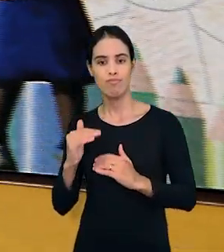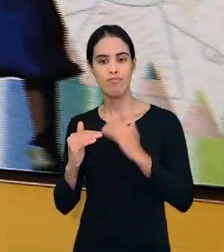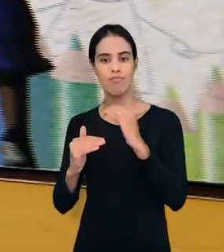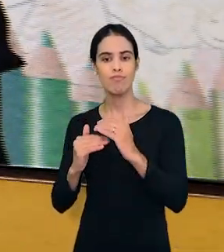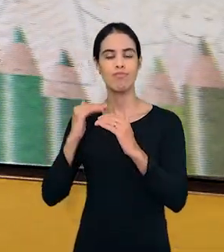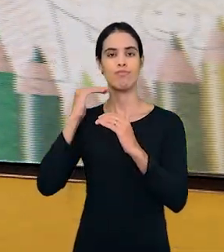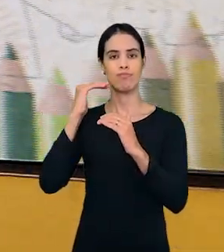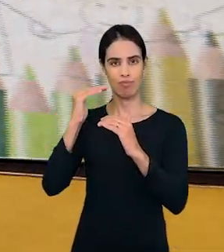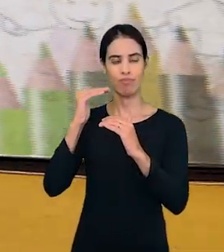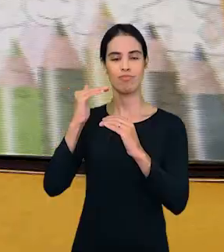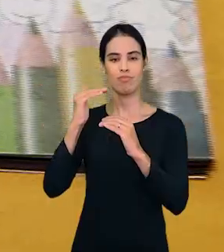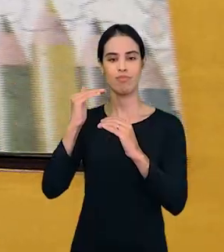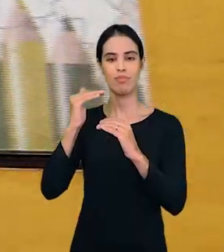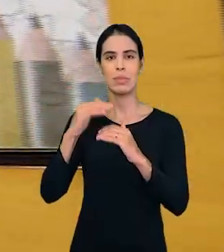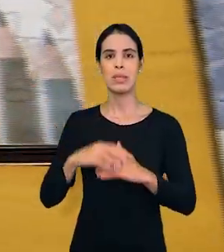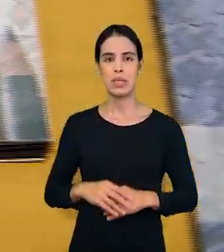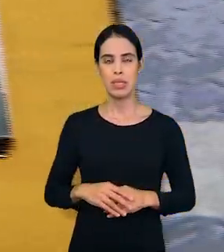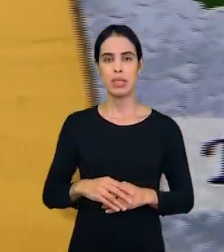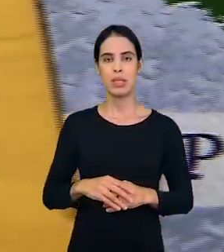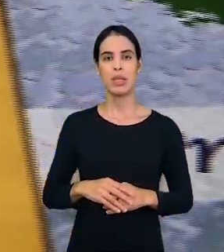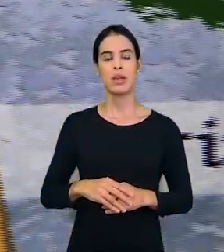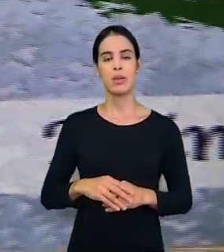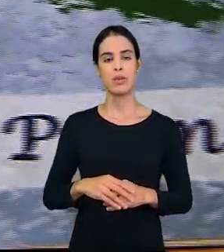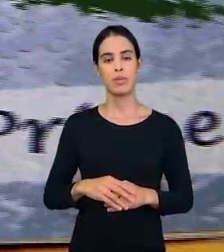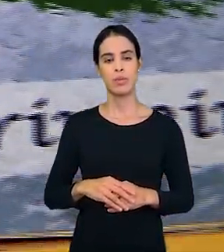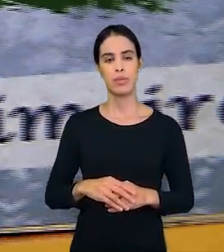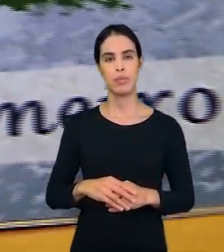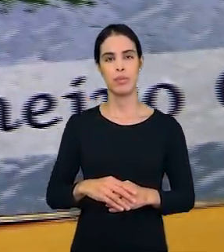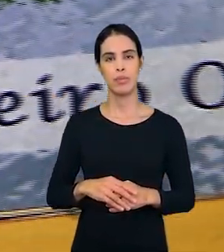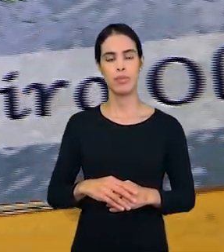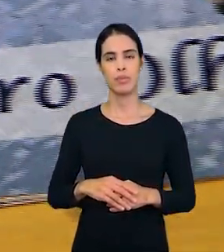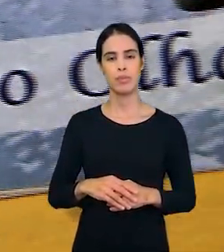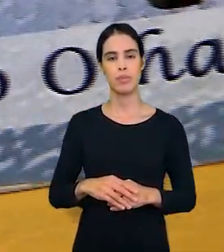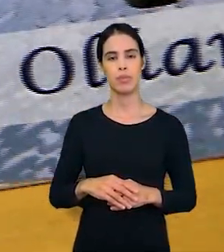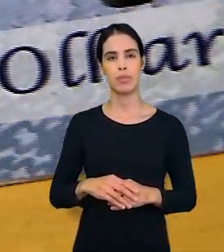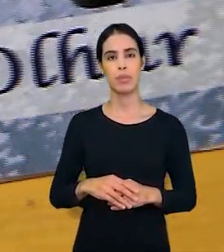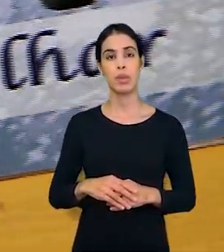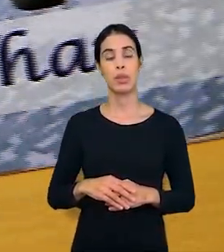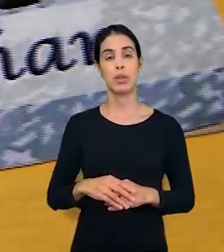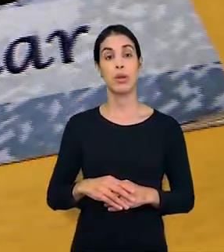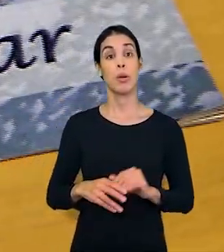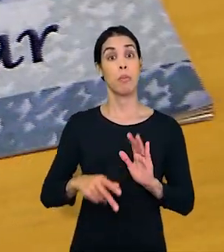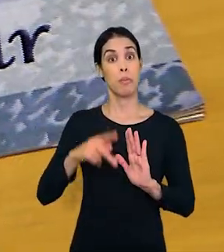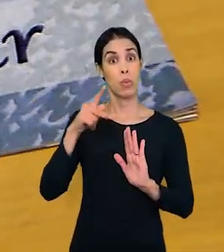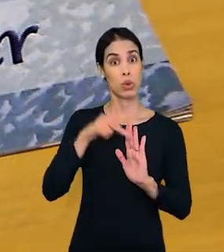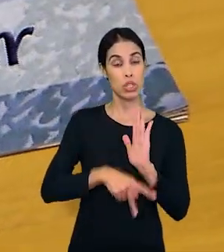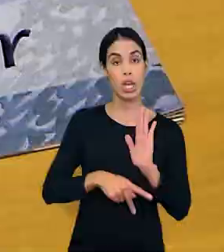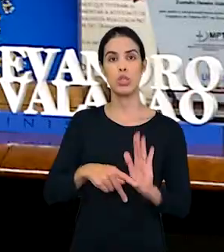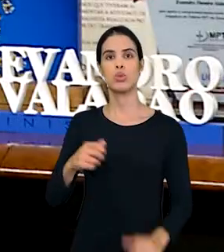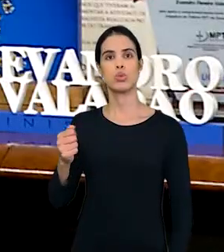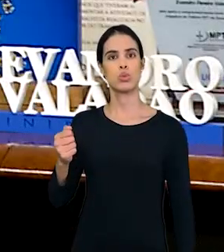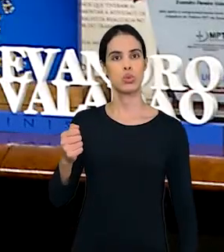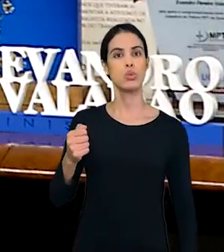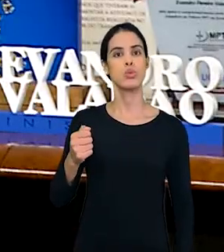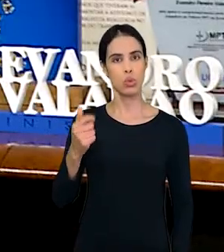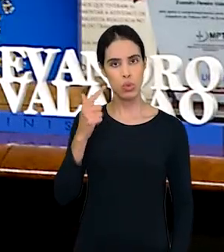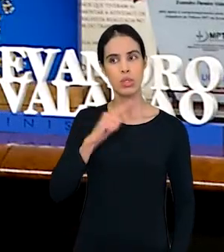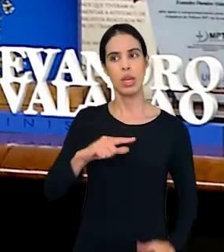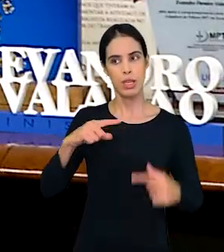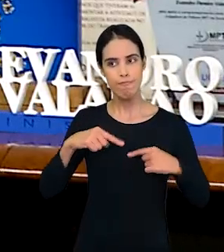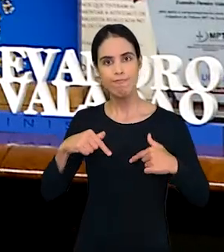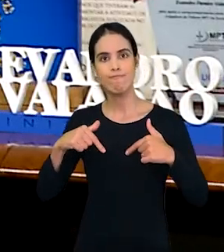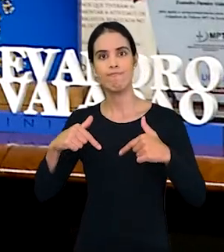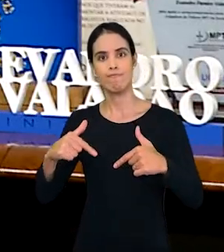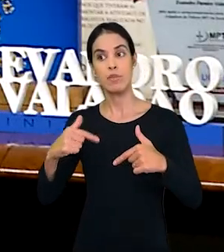criando novos programas, criando novas ações, novos projetos que me parecem de suma importância. Eu